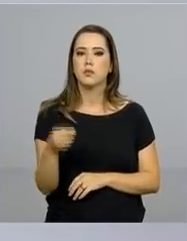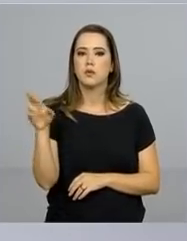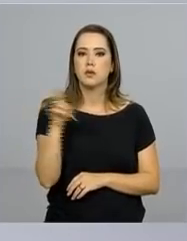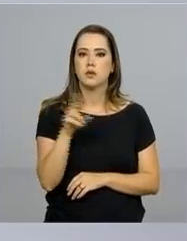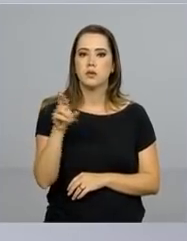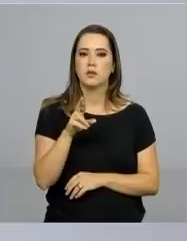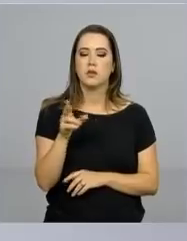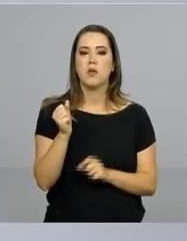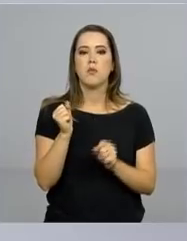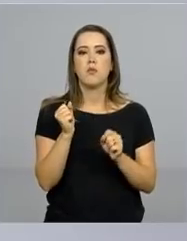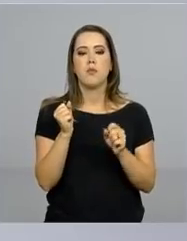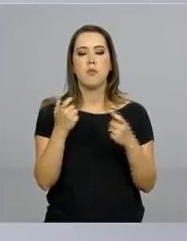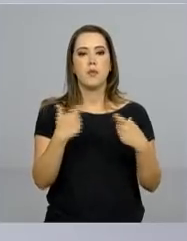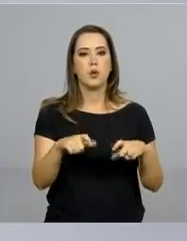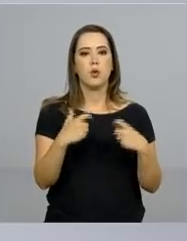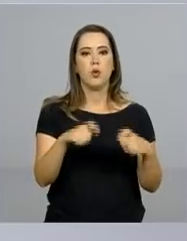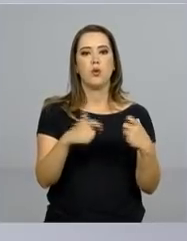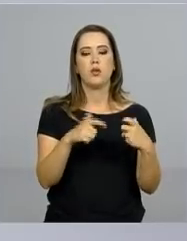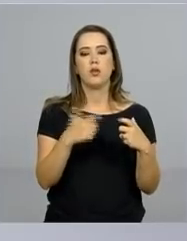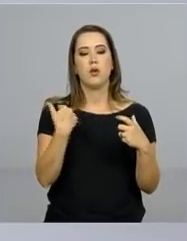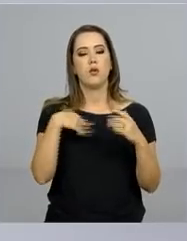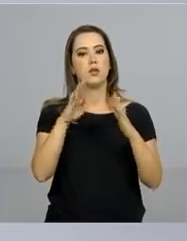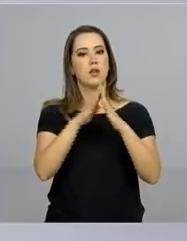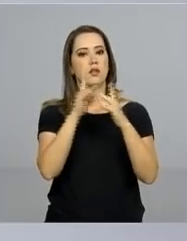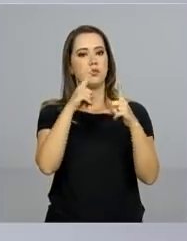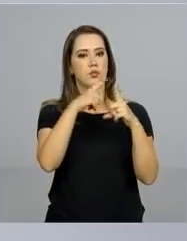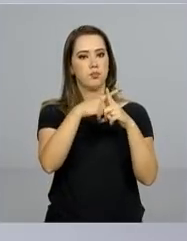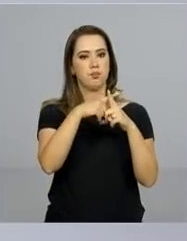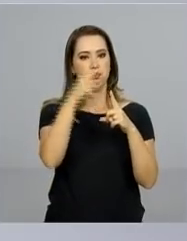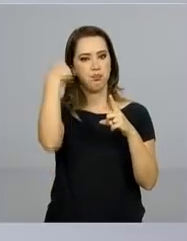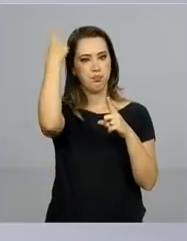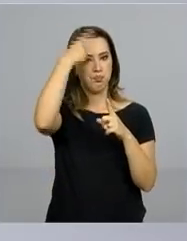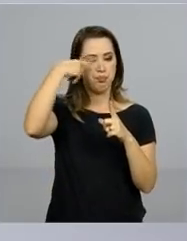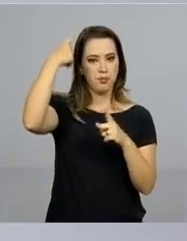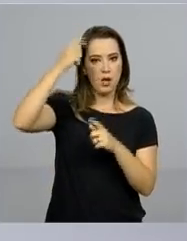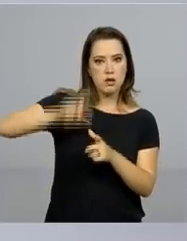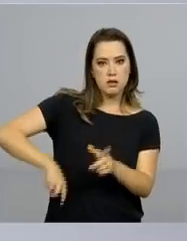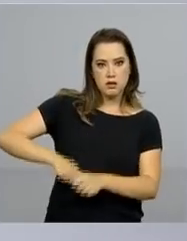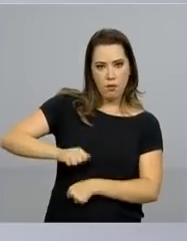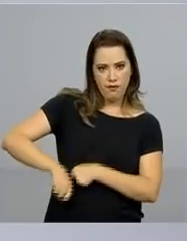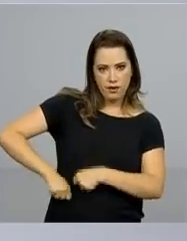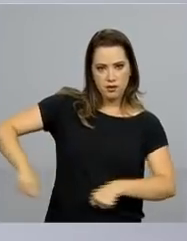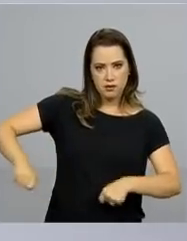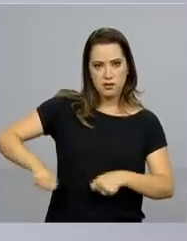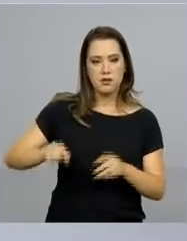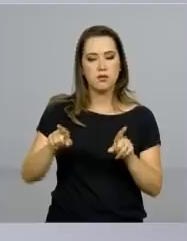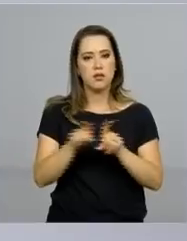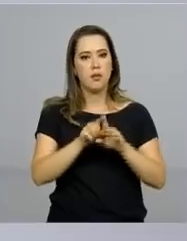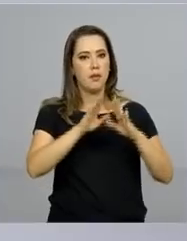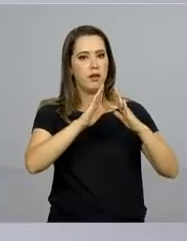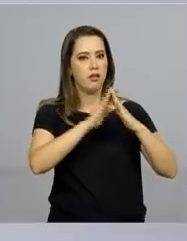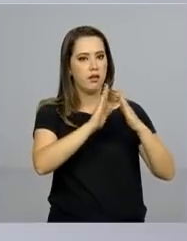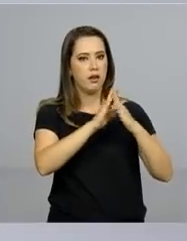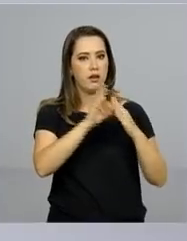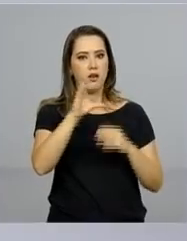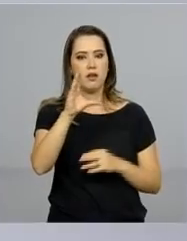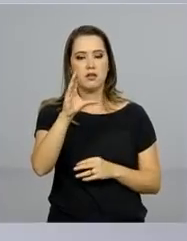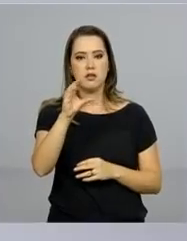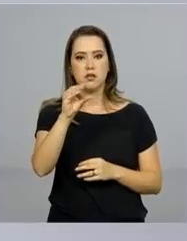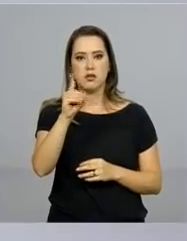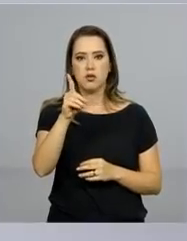R$14,2 milhões para a restauração do complexo arquitetônico da Igreja de São Francisco de Assis e da Casa do Conde de